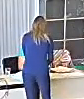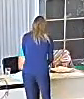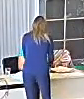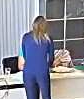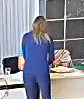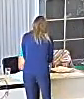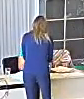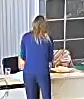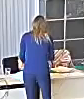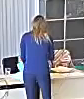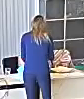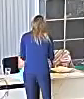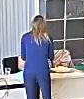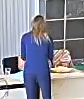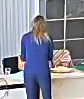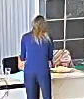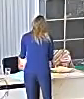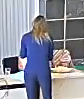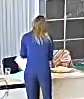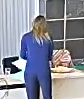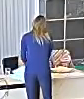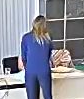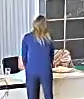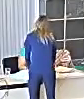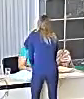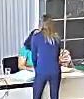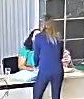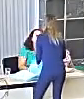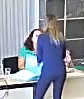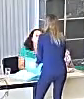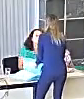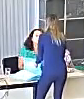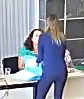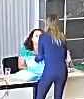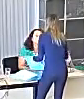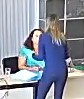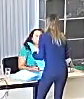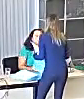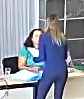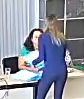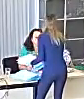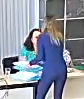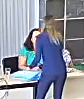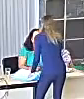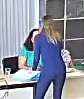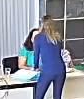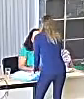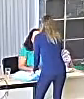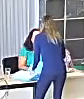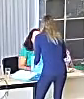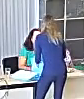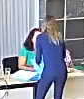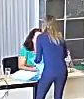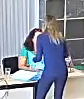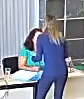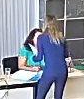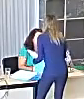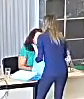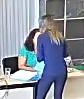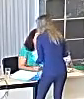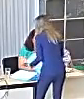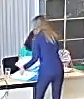acesso ao ônibus às plataformas se elas estão adaptadas para receber essas pessoas ela terá autonomia para conseguir viajar sem o